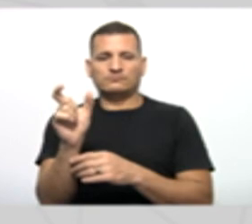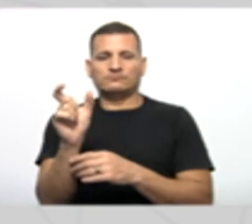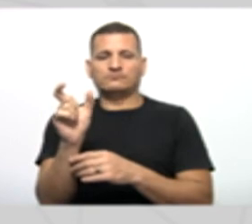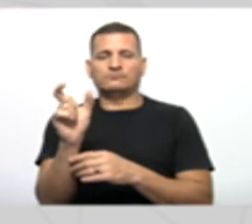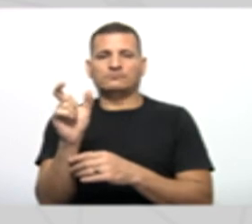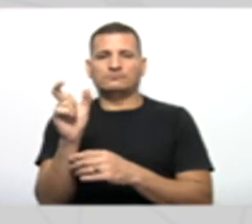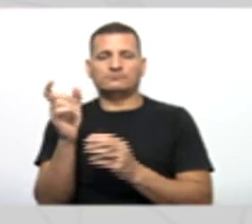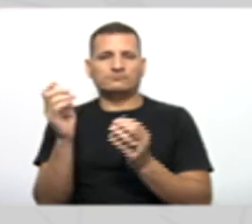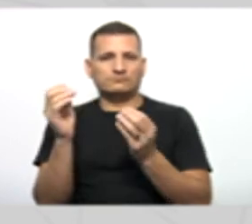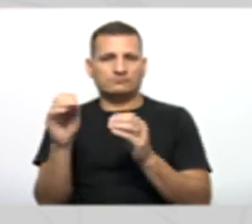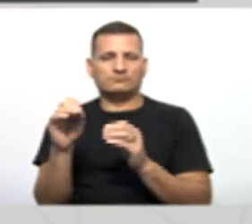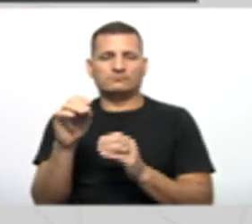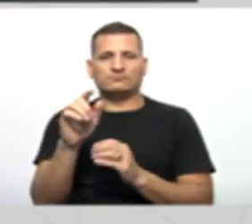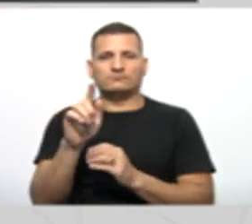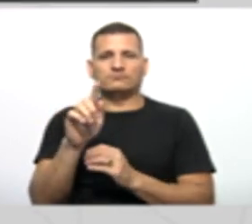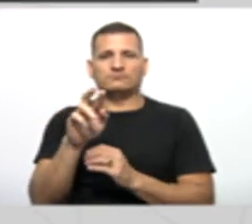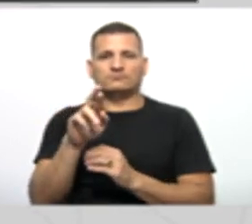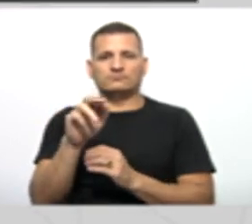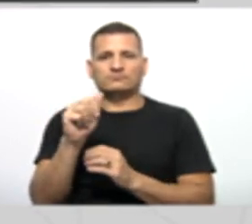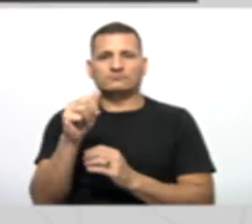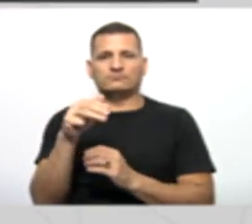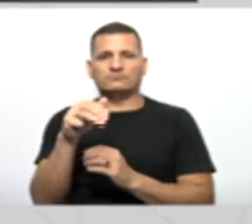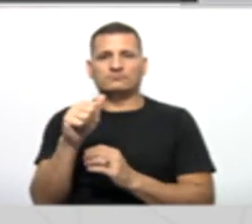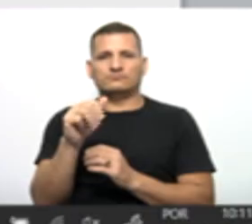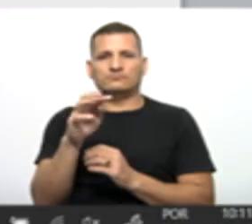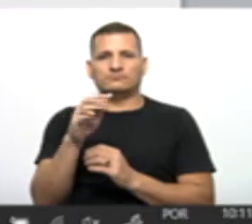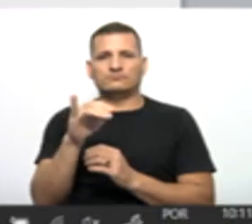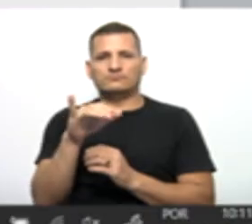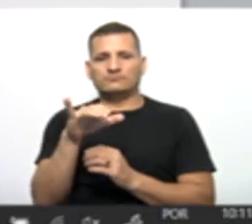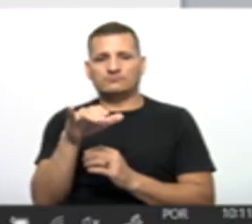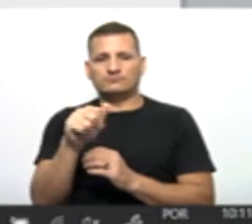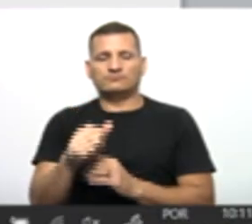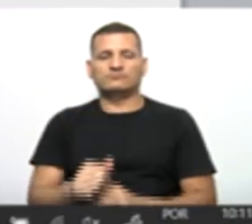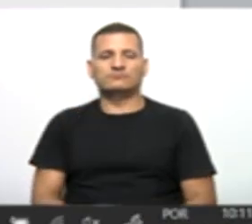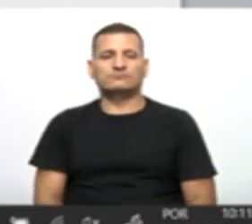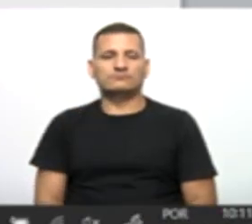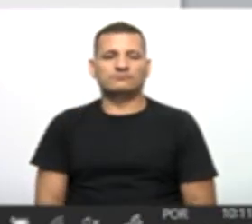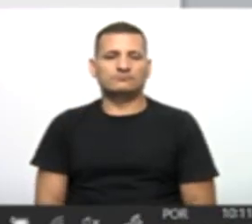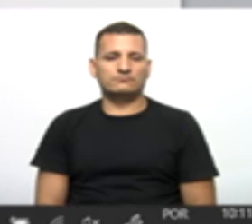igual a 1. Vamos ver se isso funciona, professor. Vamos lá.